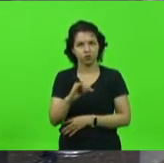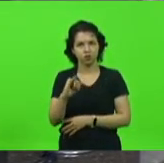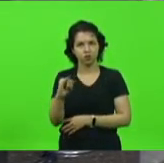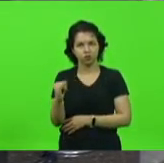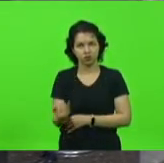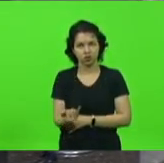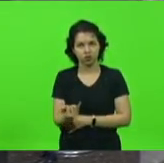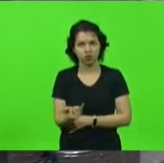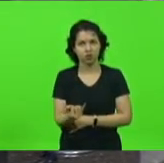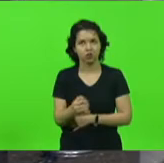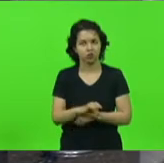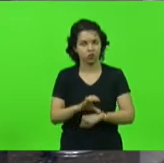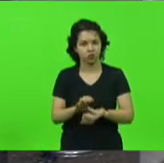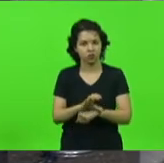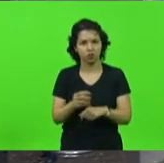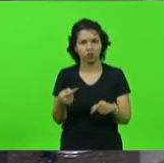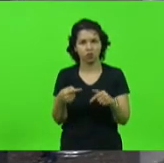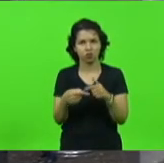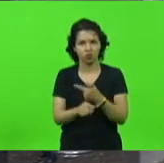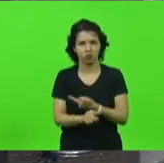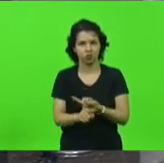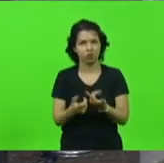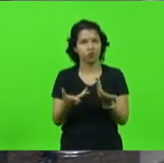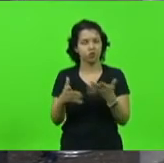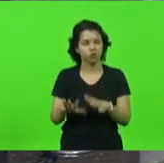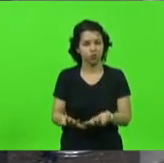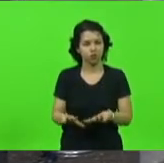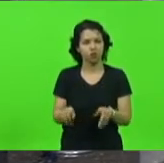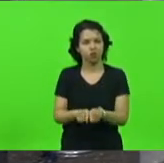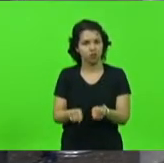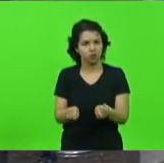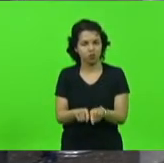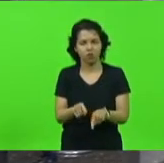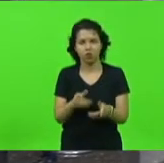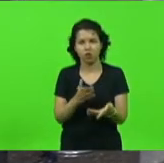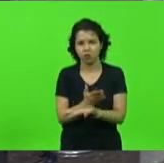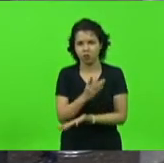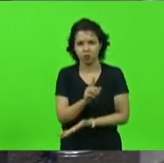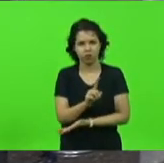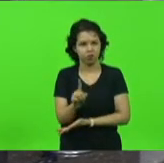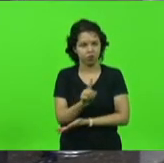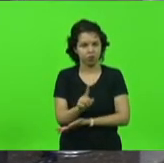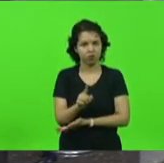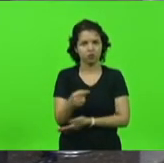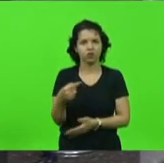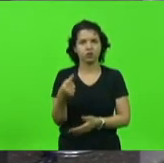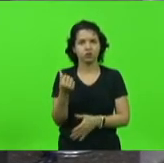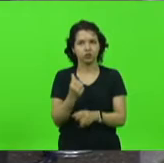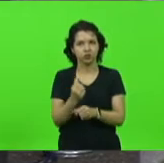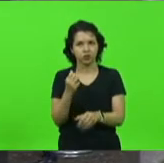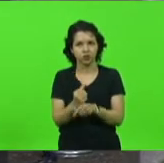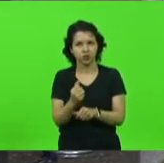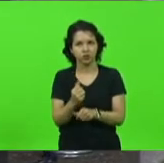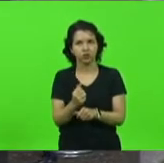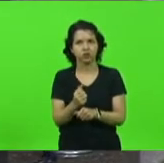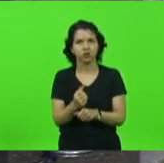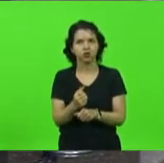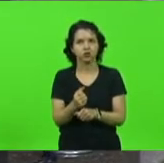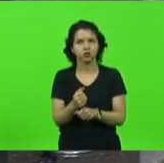inconstitucionalidade, foi rejeitado, não foi aprovado também na Comissão de Finanças e Tributação, por